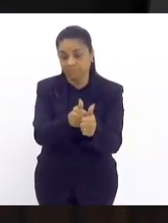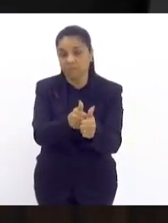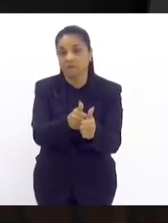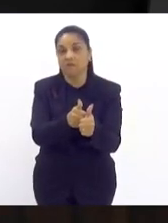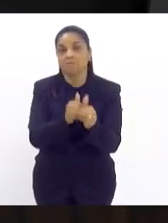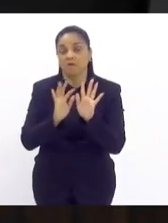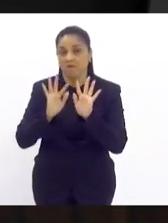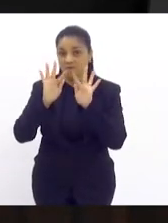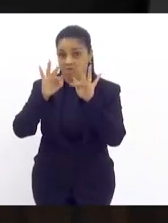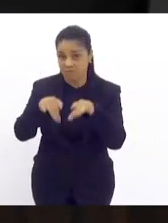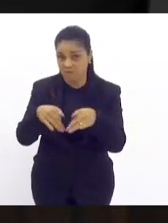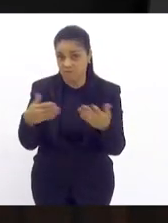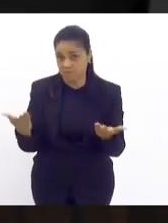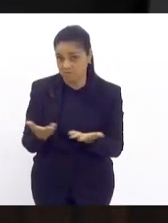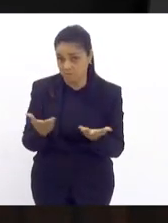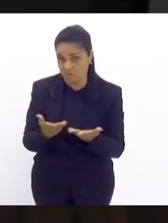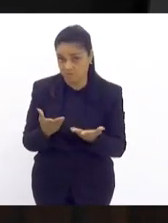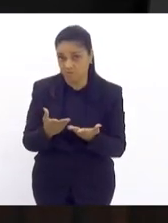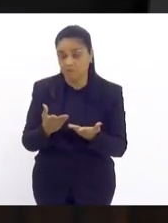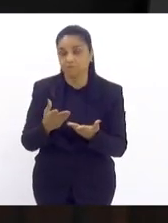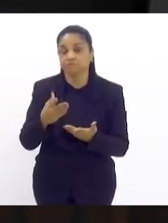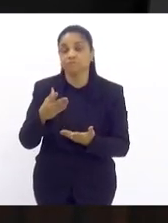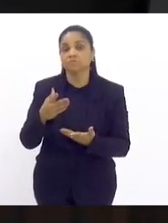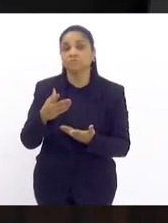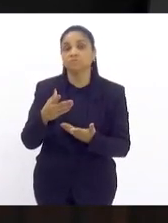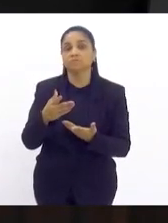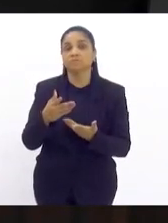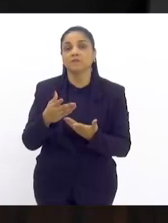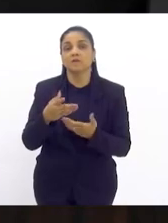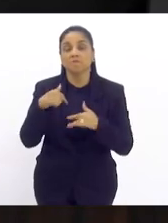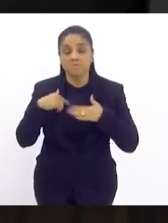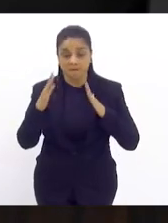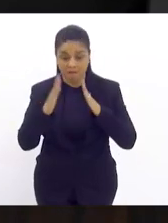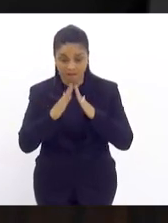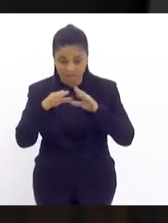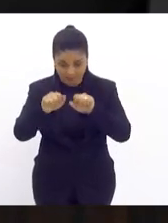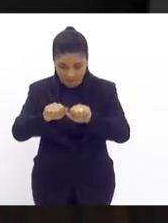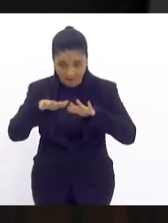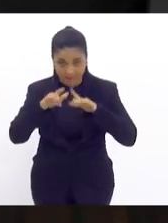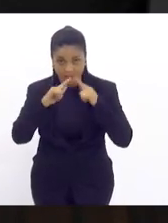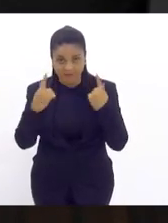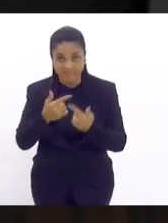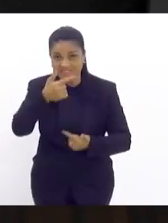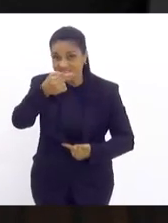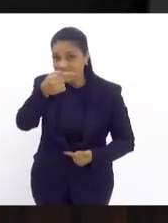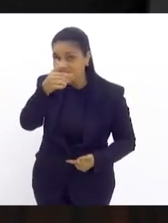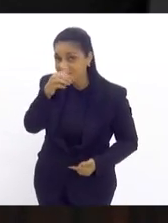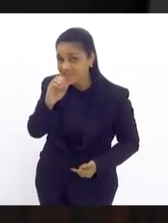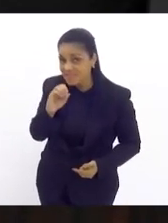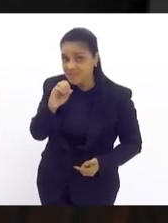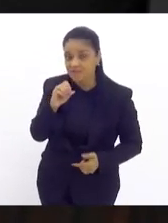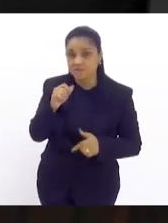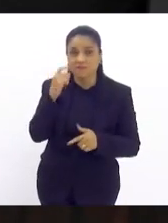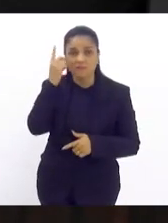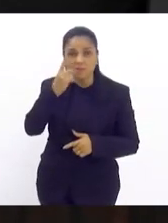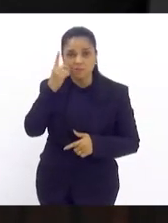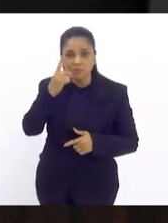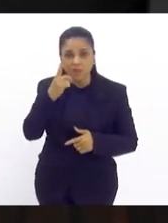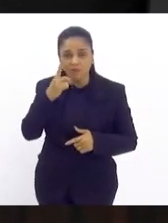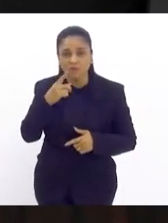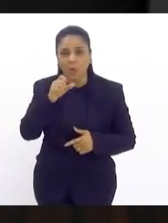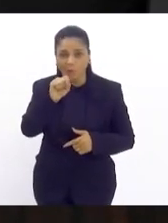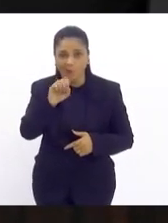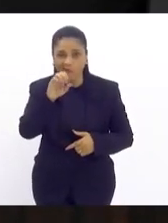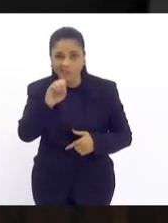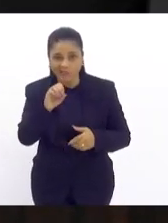nada para concluir pegando o gancho na sua fala Deputado Serafim numa casa com 70 deputados tem 81 à frente parlamentares alguma coisa